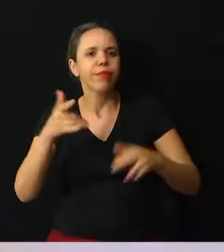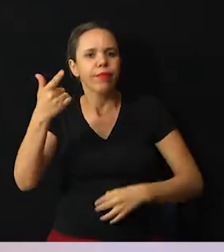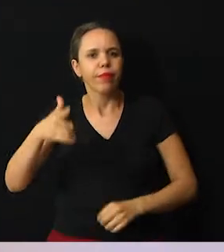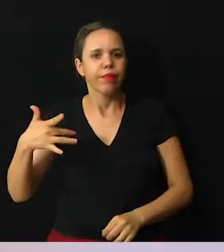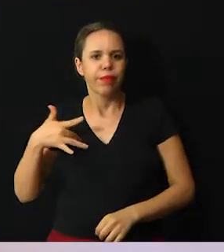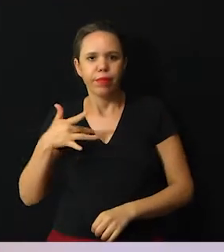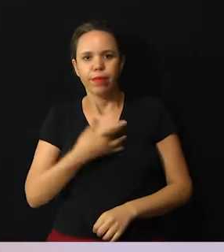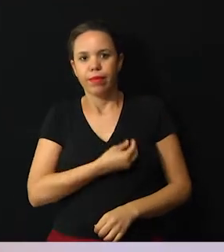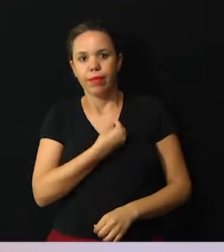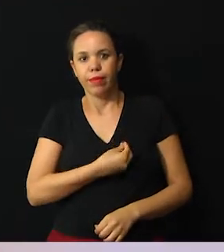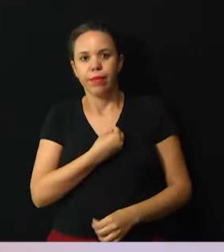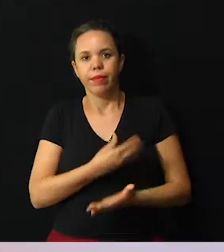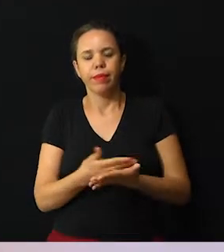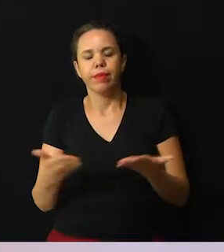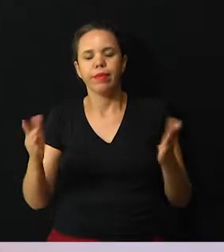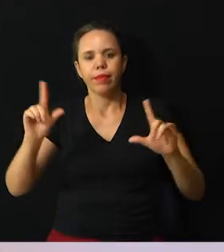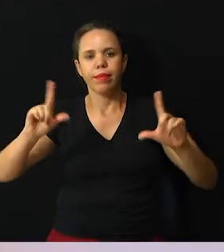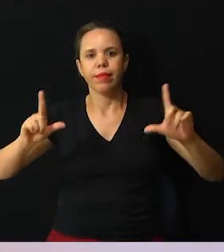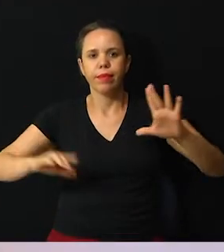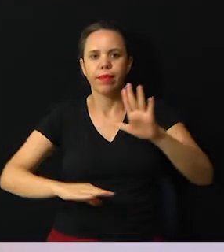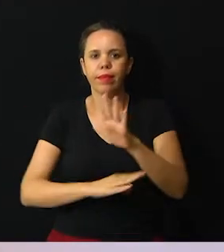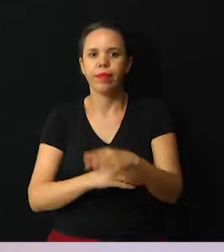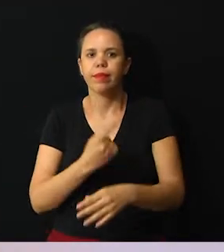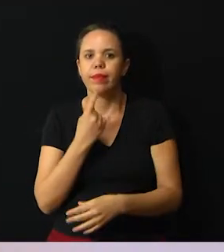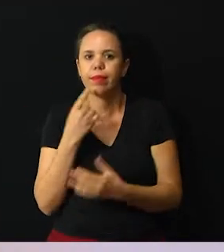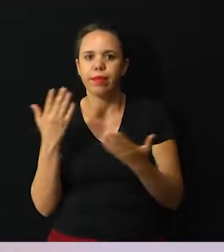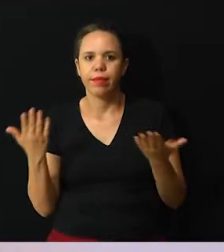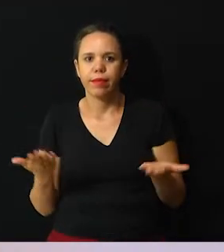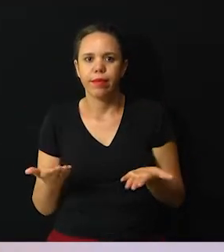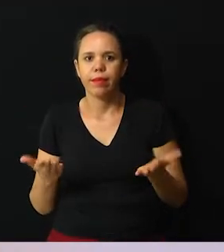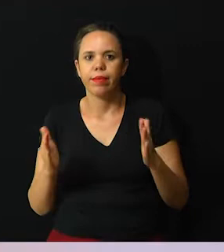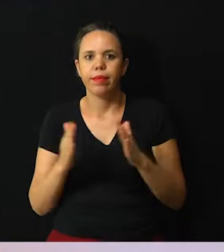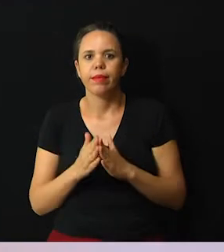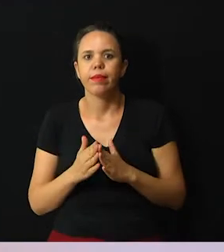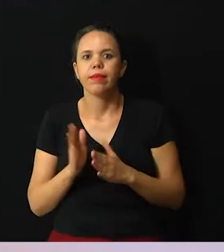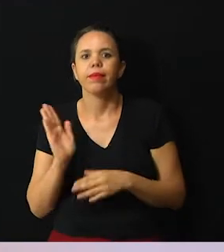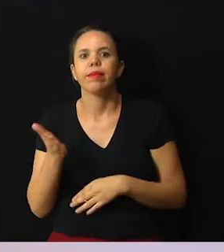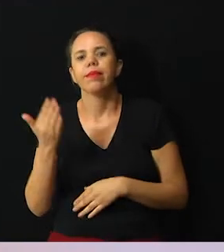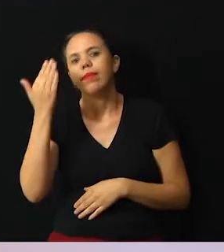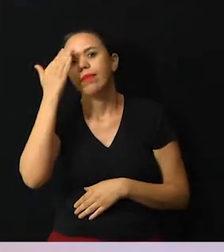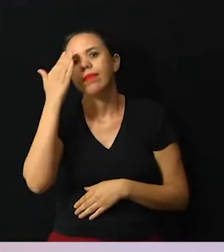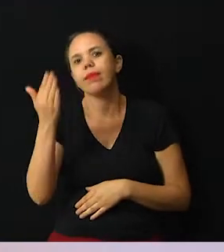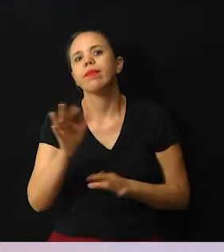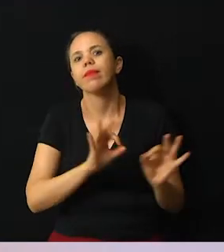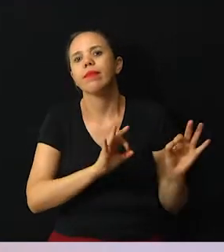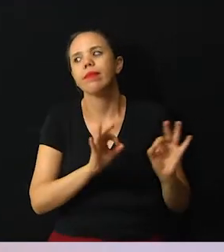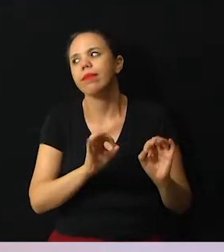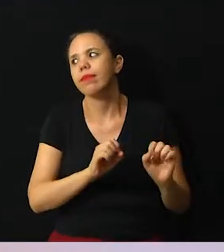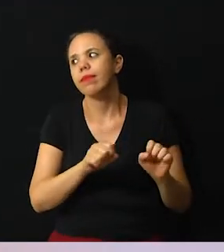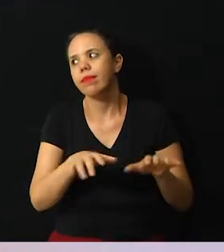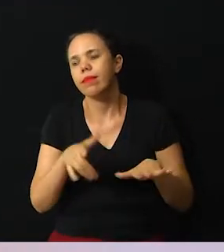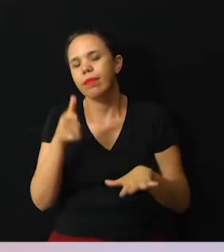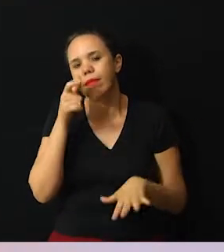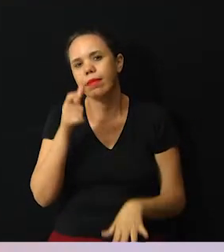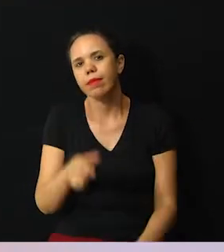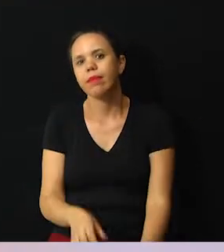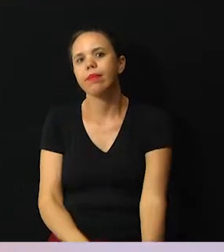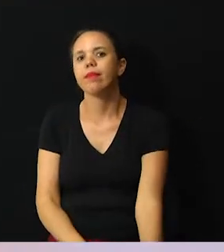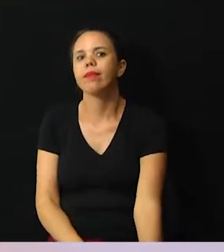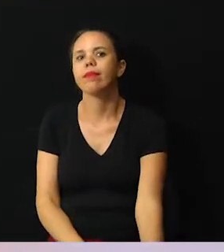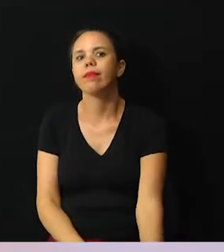Olá, mais um Saúde é Vida começando aqui pela tela da TV Câmara Campinas. A você de casa, desde já, muito obrigada pela companhia